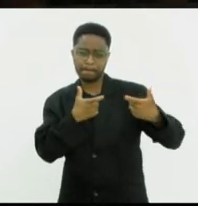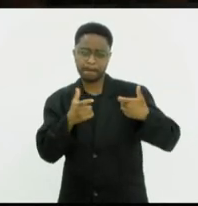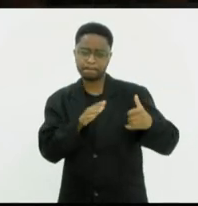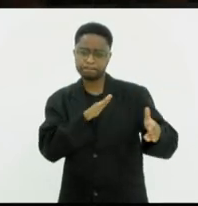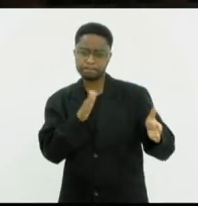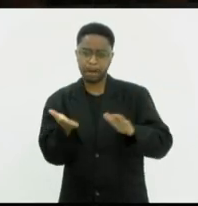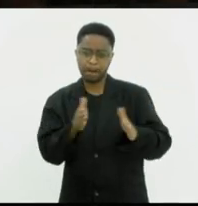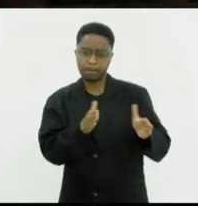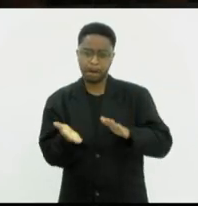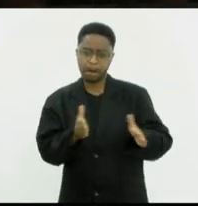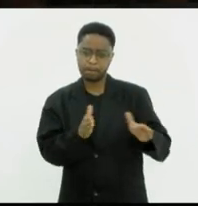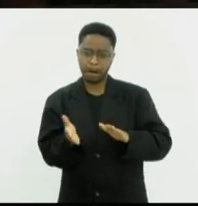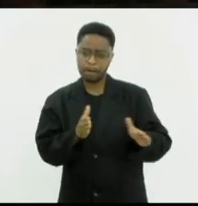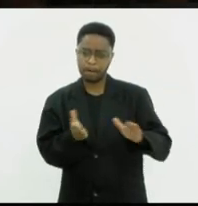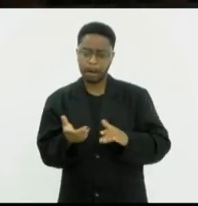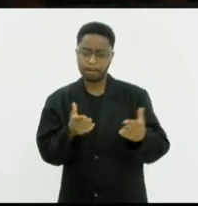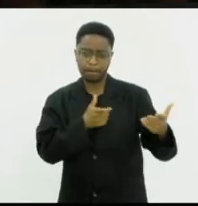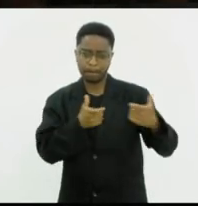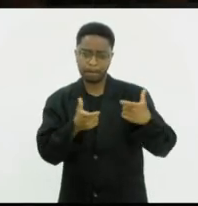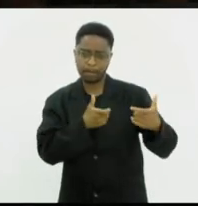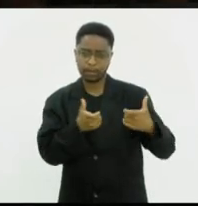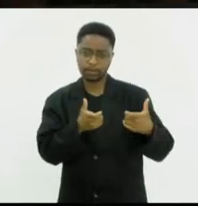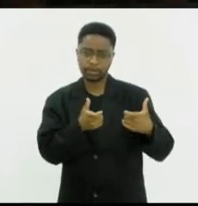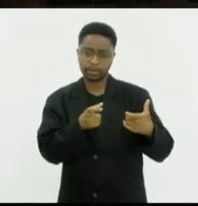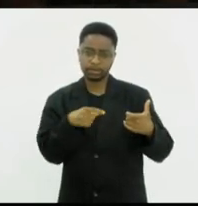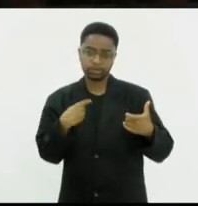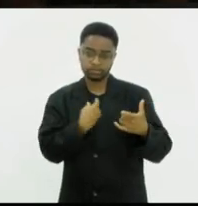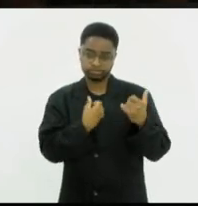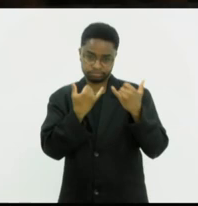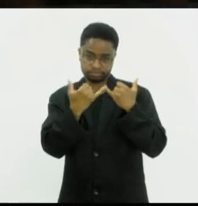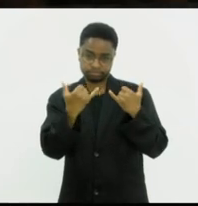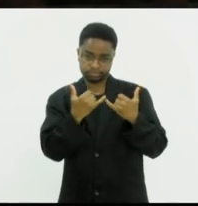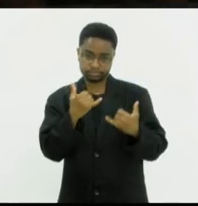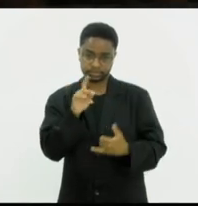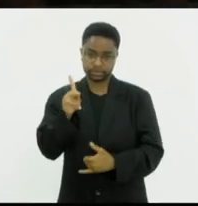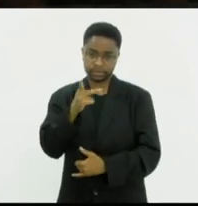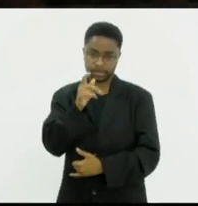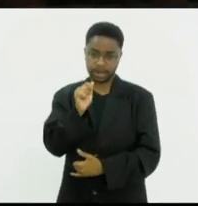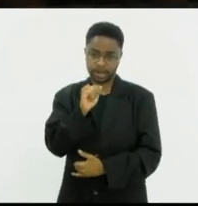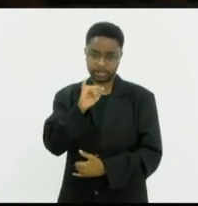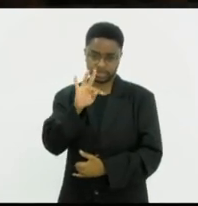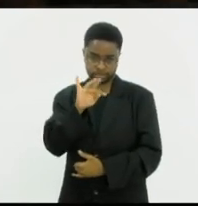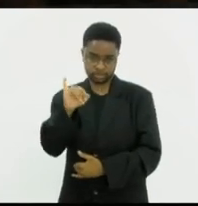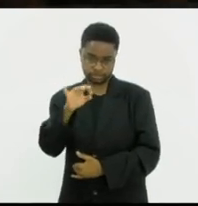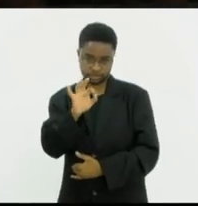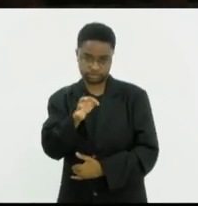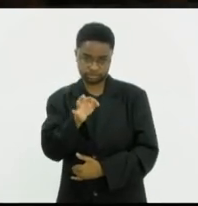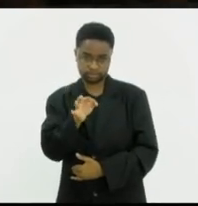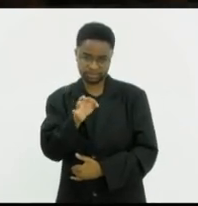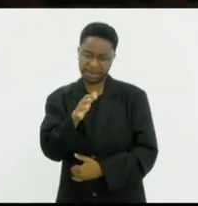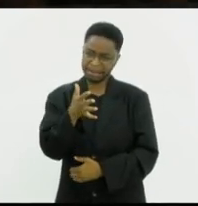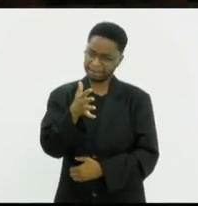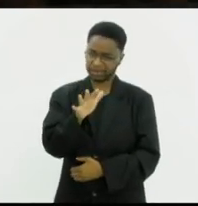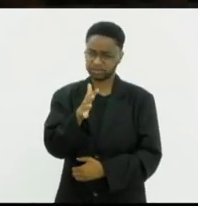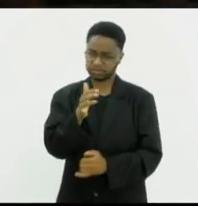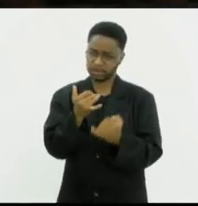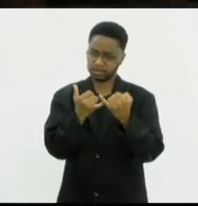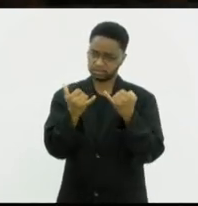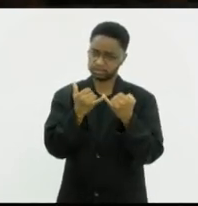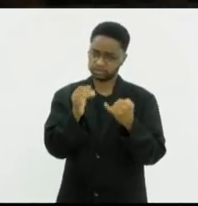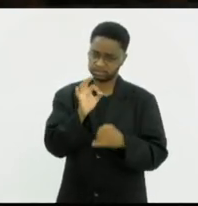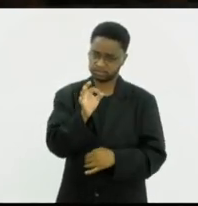mortes, que a gente não se assemelha ao Haiti? Não é mais ou menos por aí?